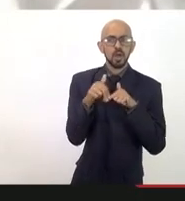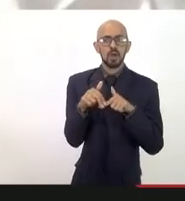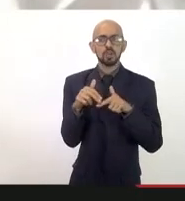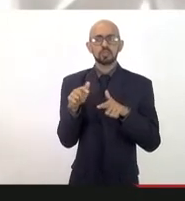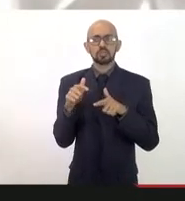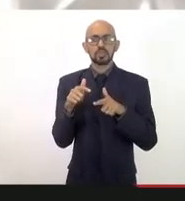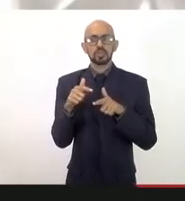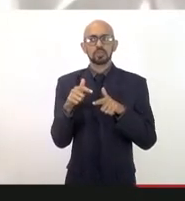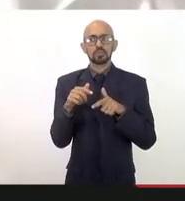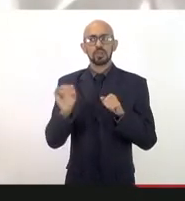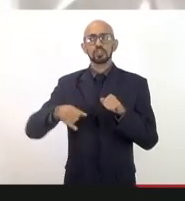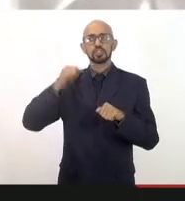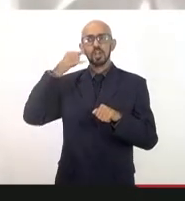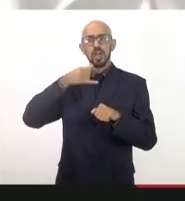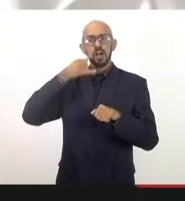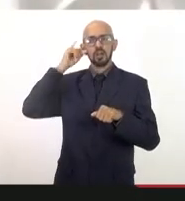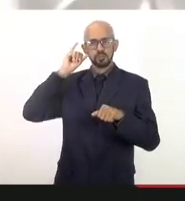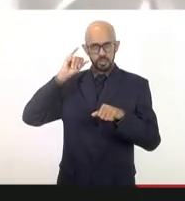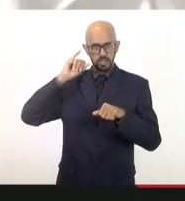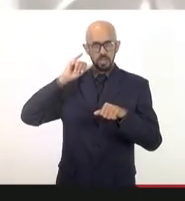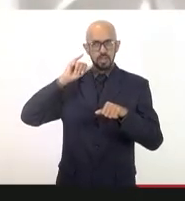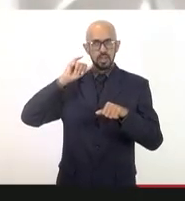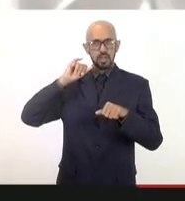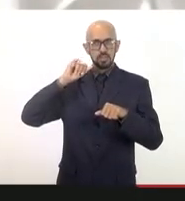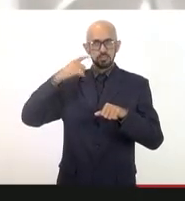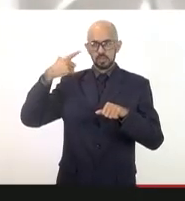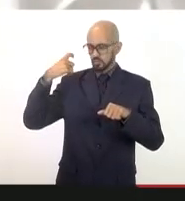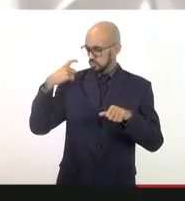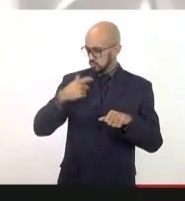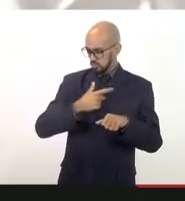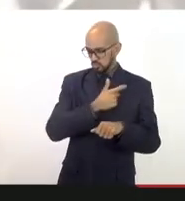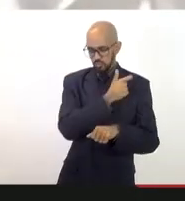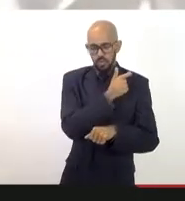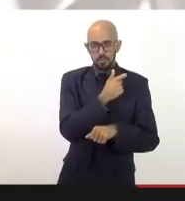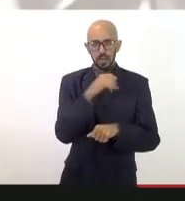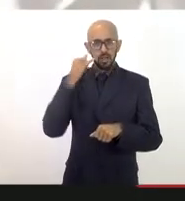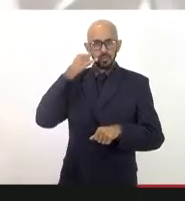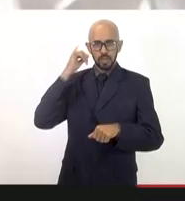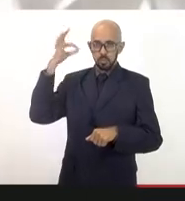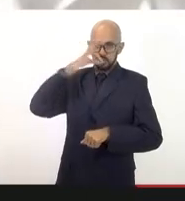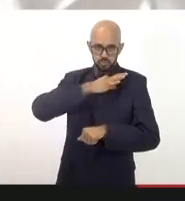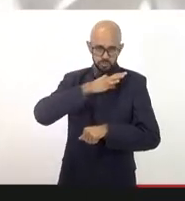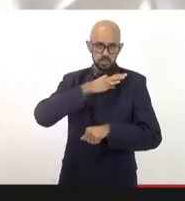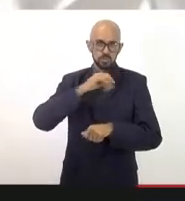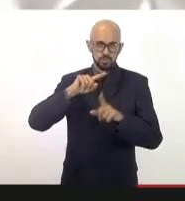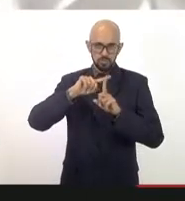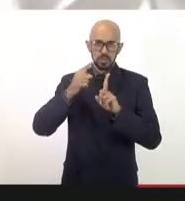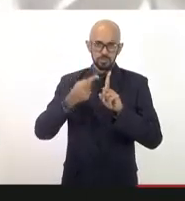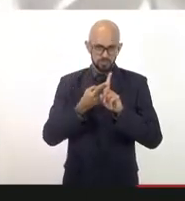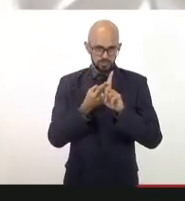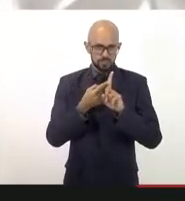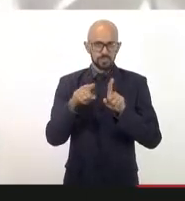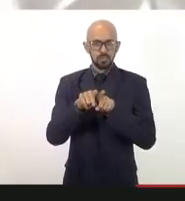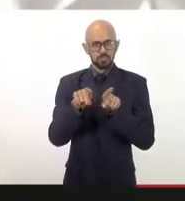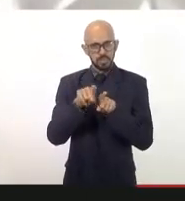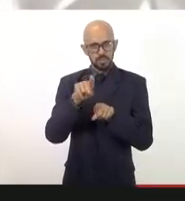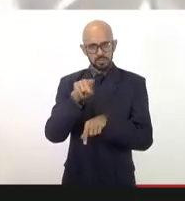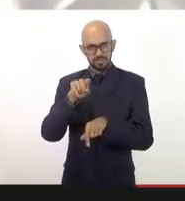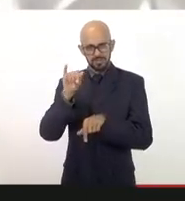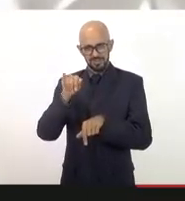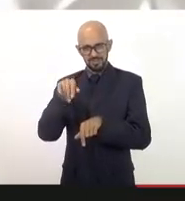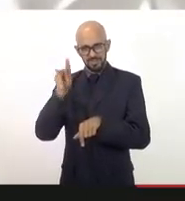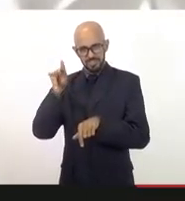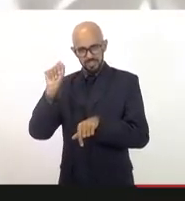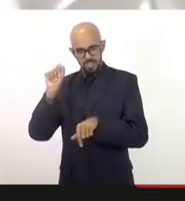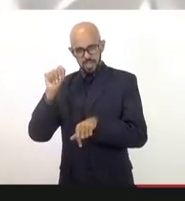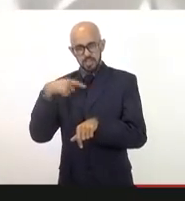da prevenção no sentido do repelente para as mulheres grávidas, né? Chikungunya e Zika. A gente participou de